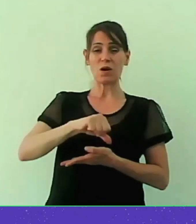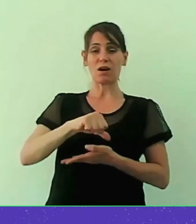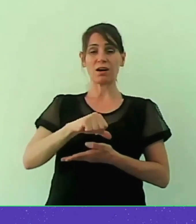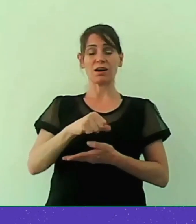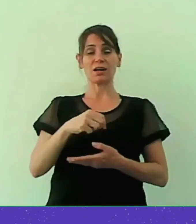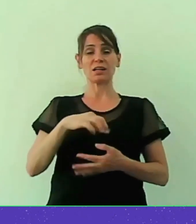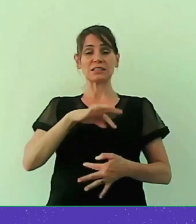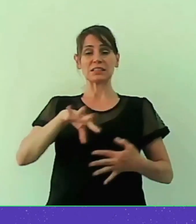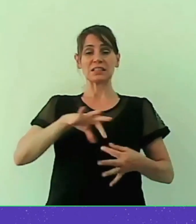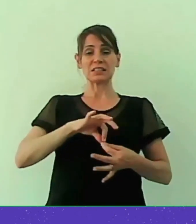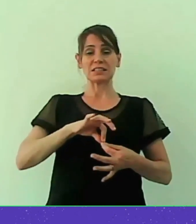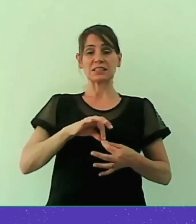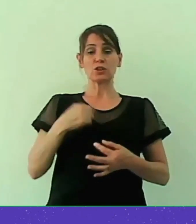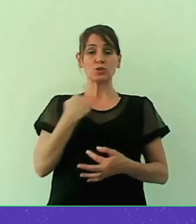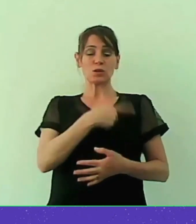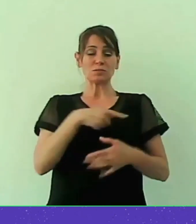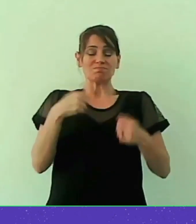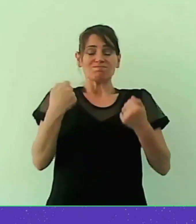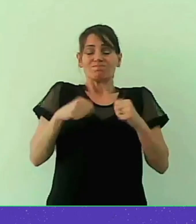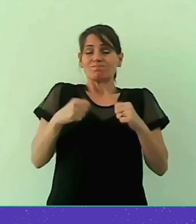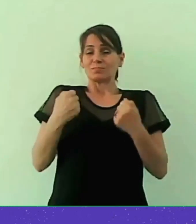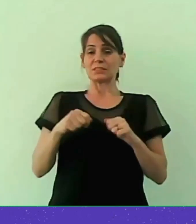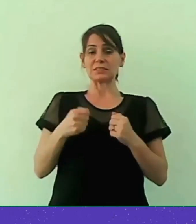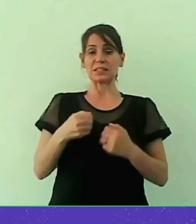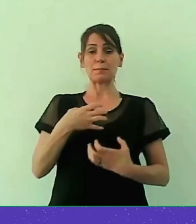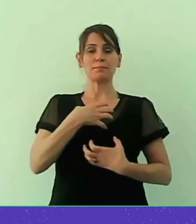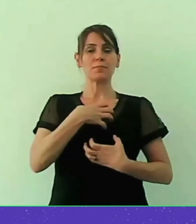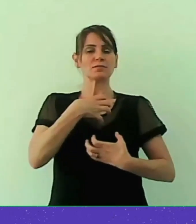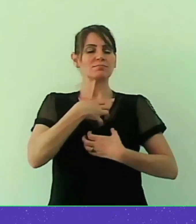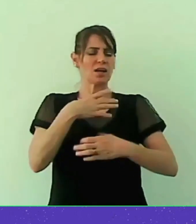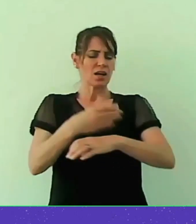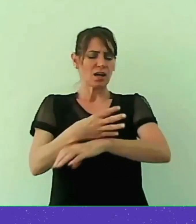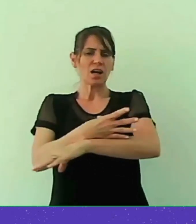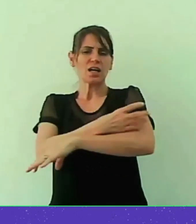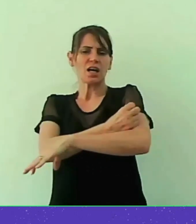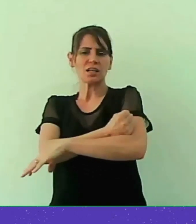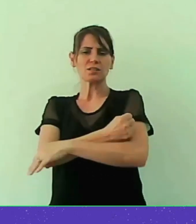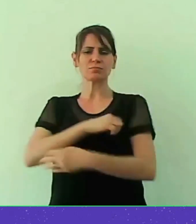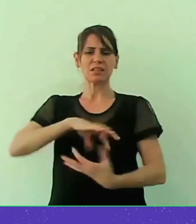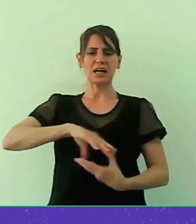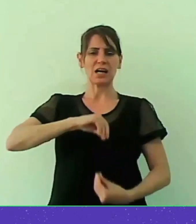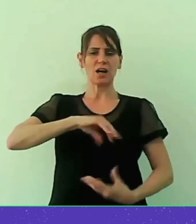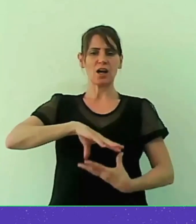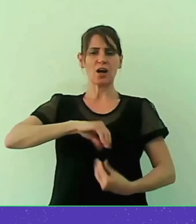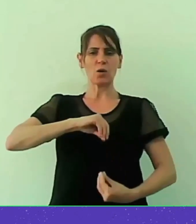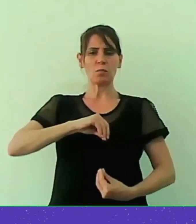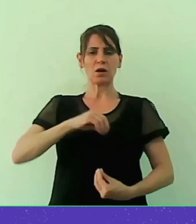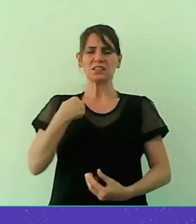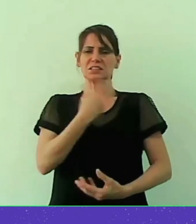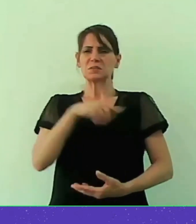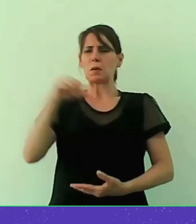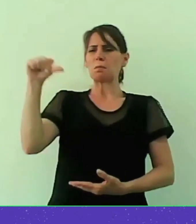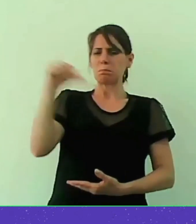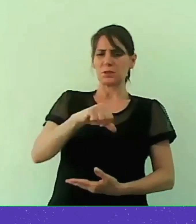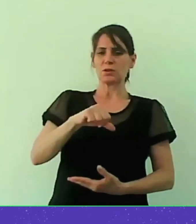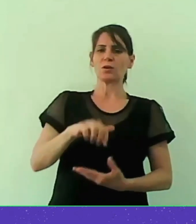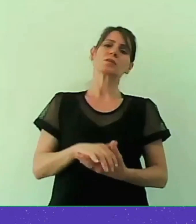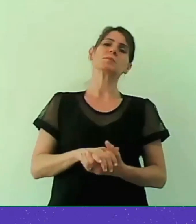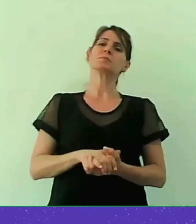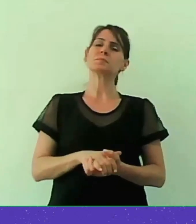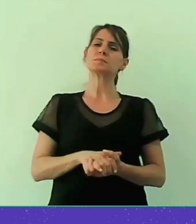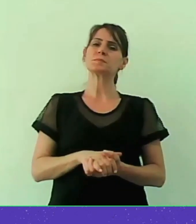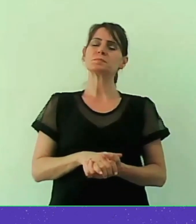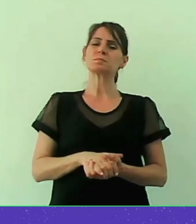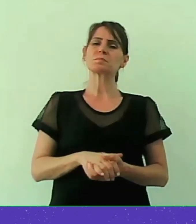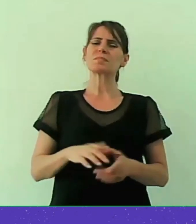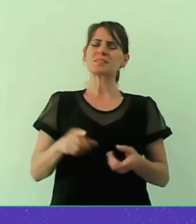a nossa necessidade emocional, da alma. Se isso você percebe, eu